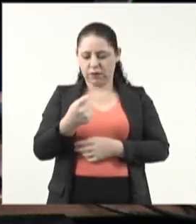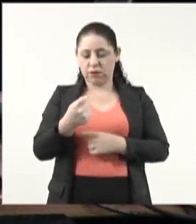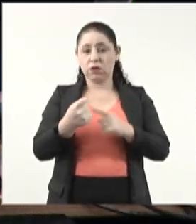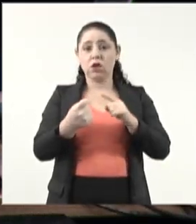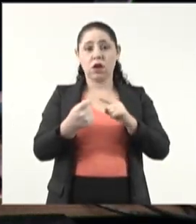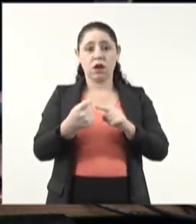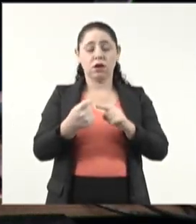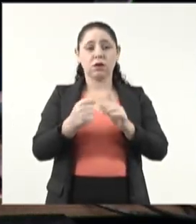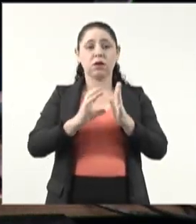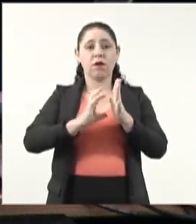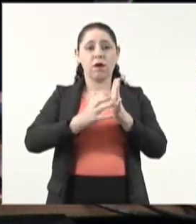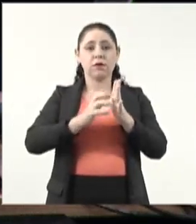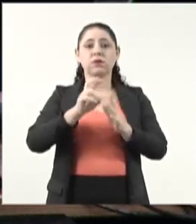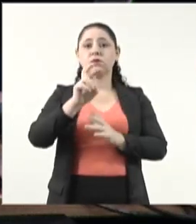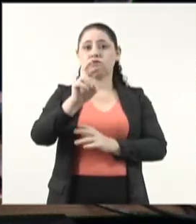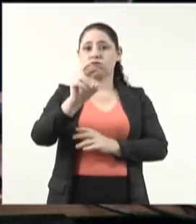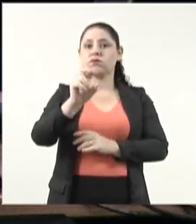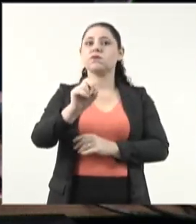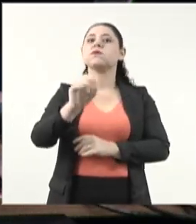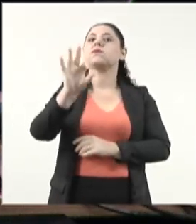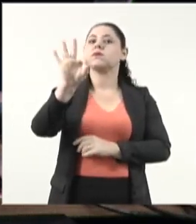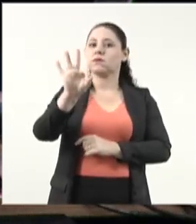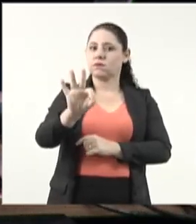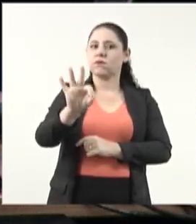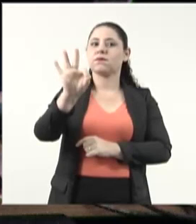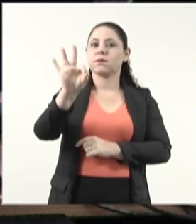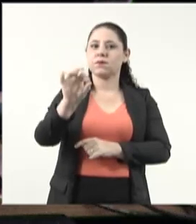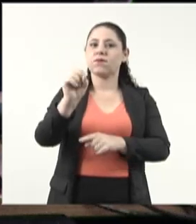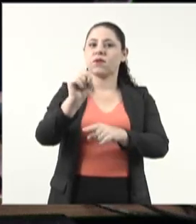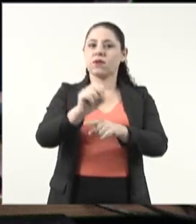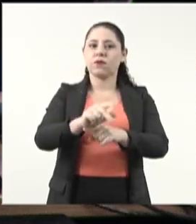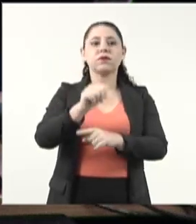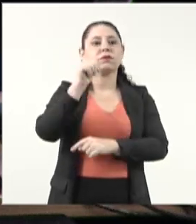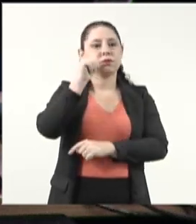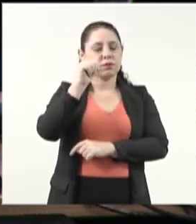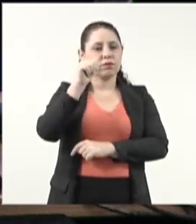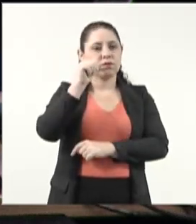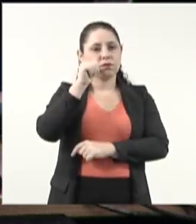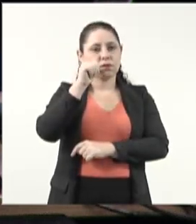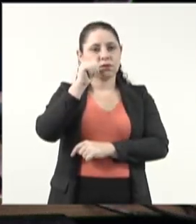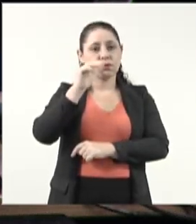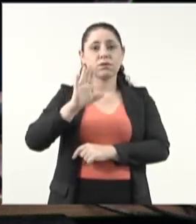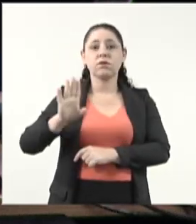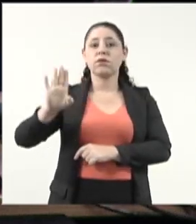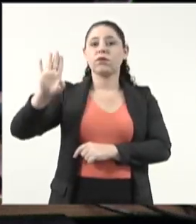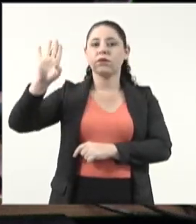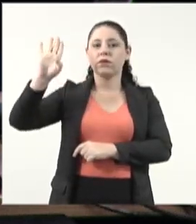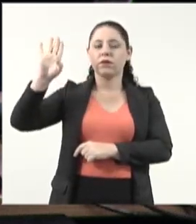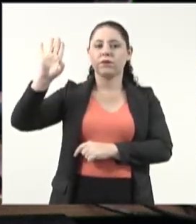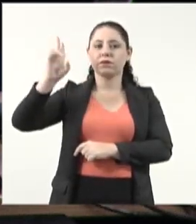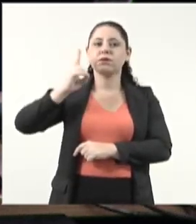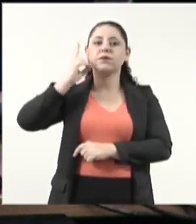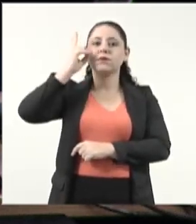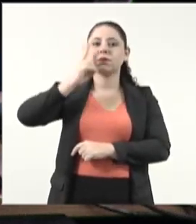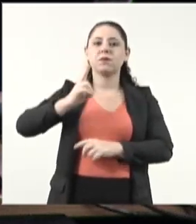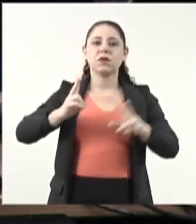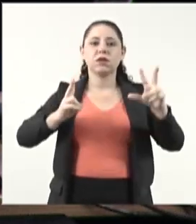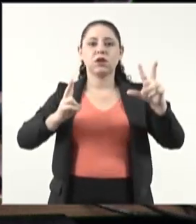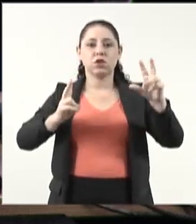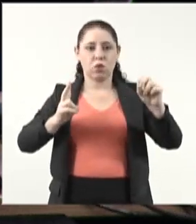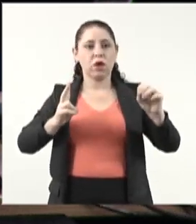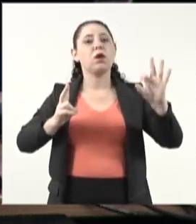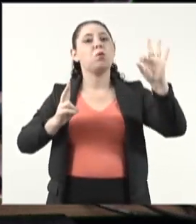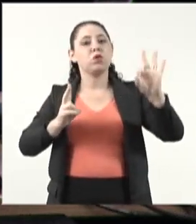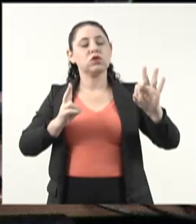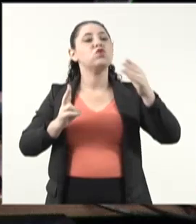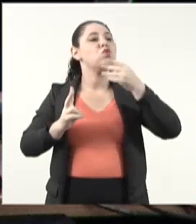nosso partido lançou 50% de vagas para as mulheres como candidatas, né, vereadoras, e